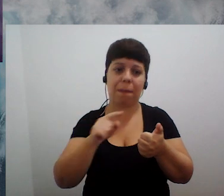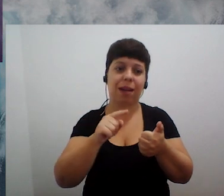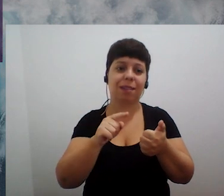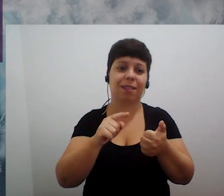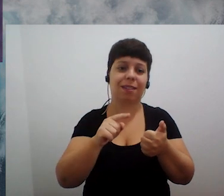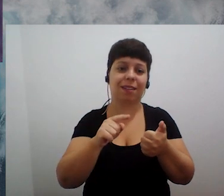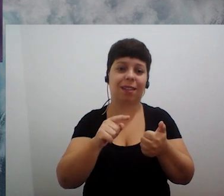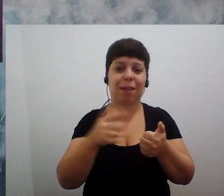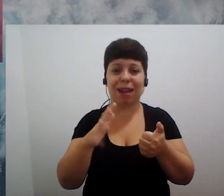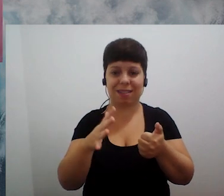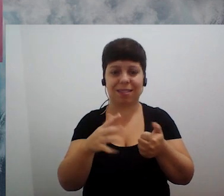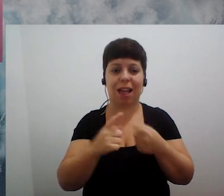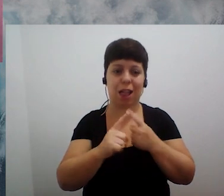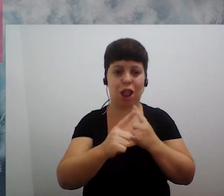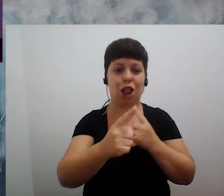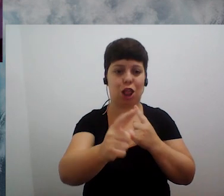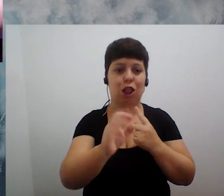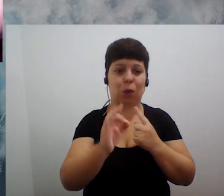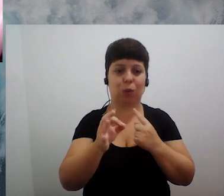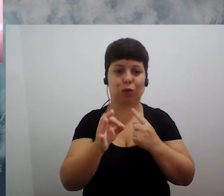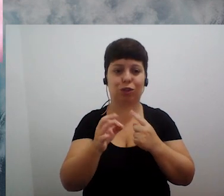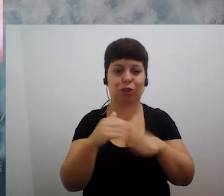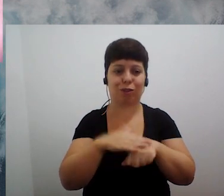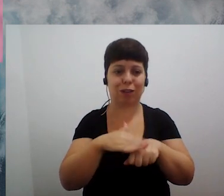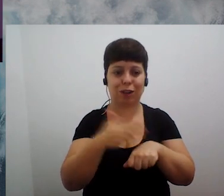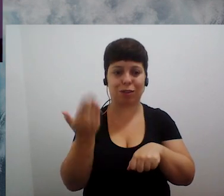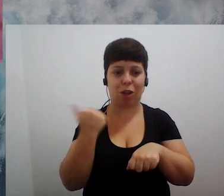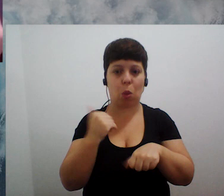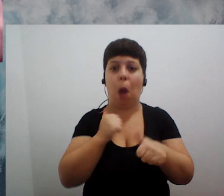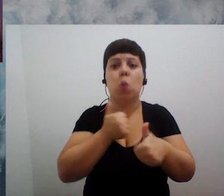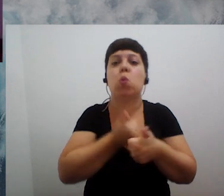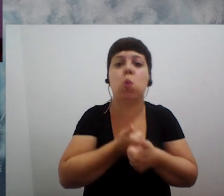tão longe que nem a Zona Leste, mas é bem longinho, né? Como a gente